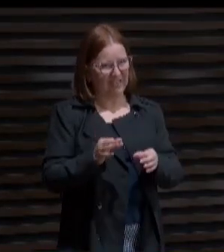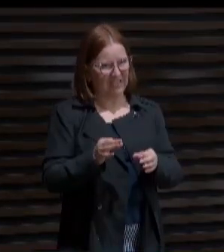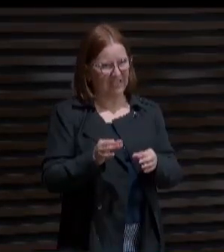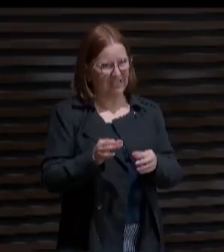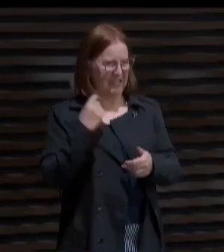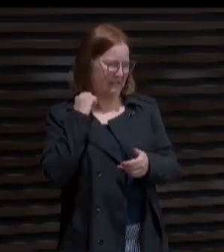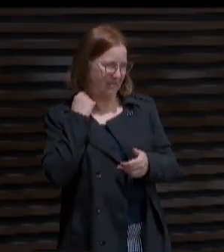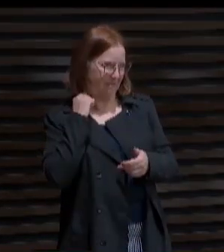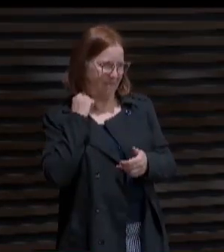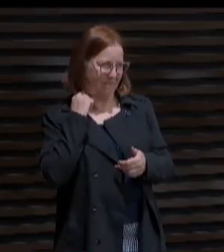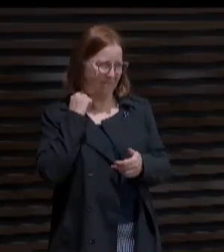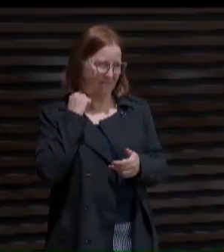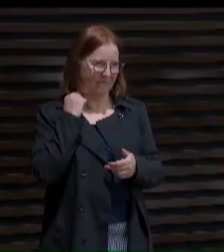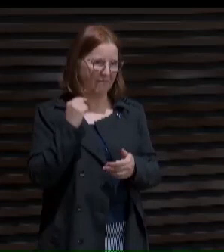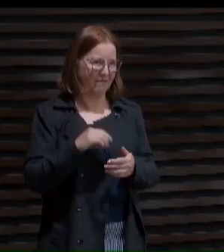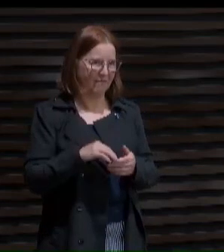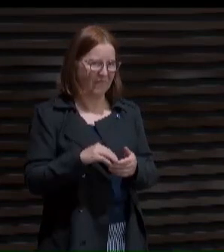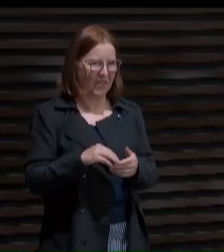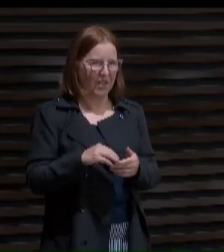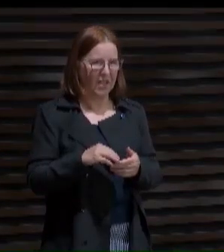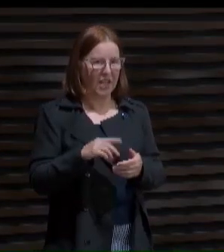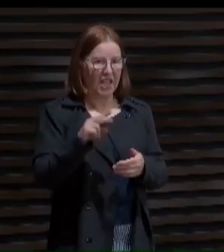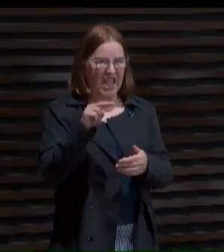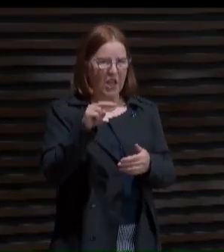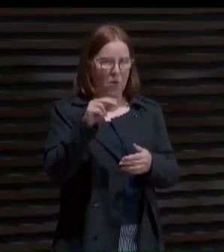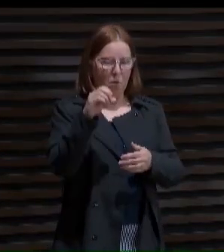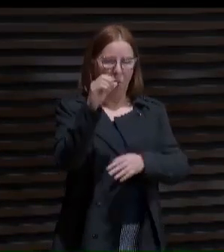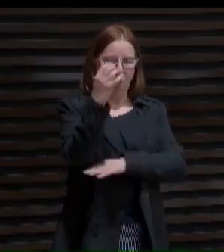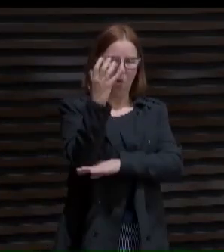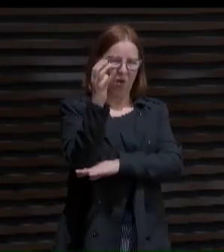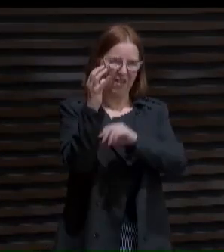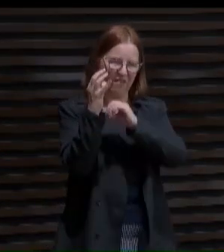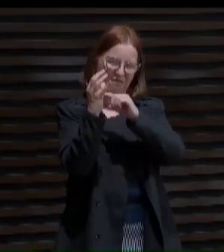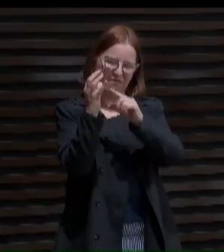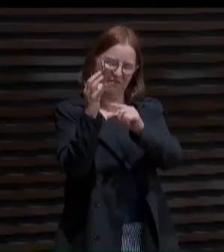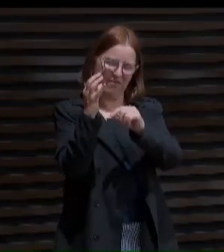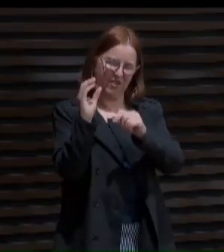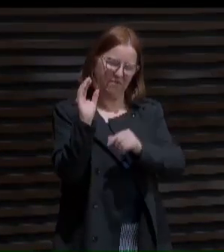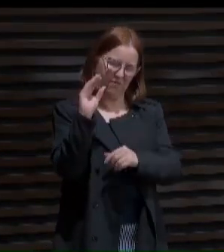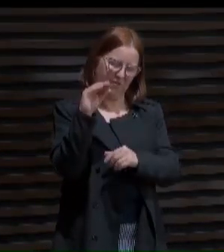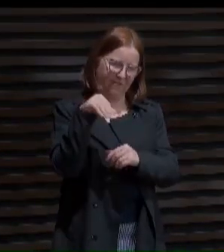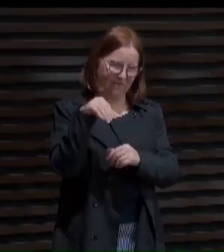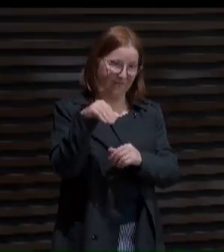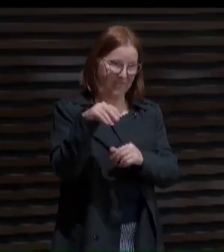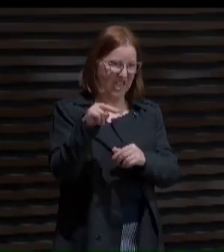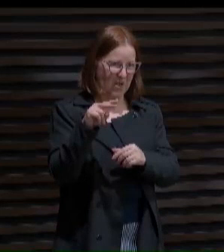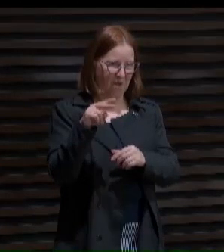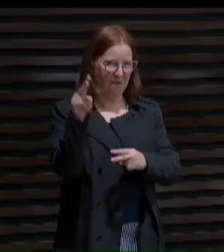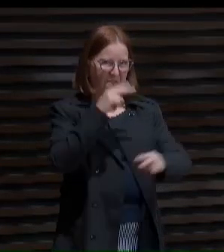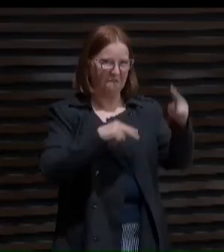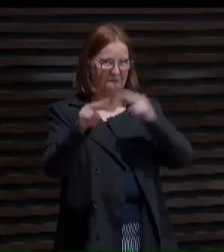imundo. Murchamos como folhas e como o vento, as nossas iniquidades nos levam para